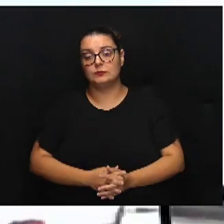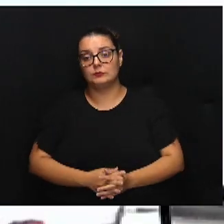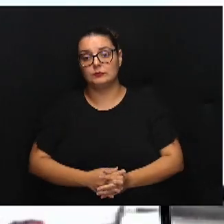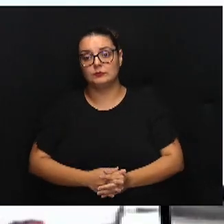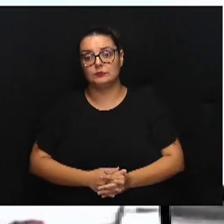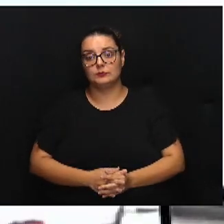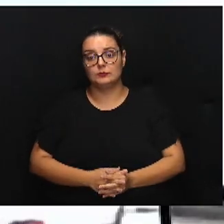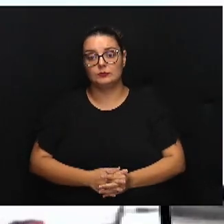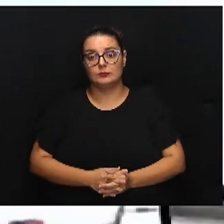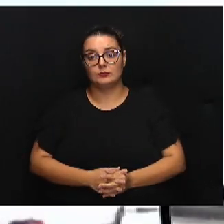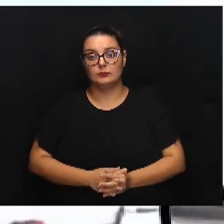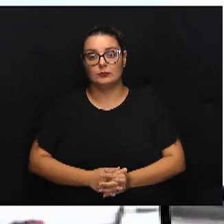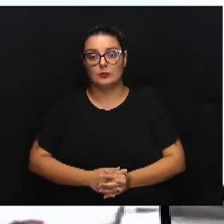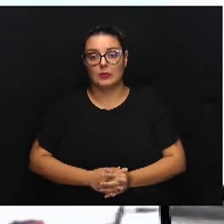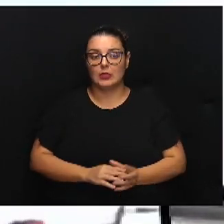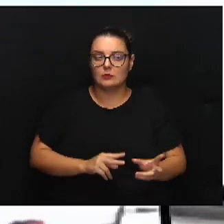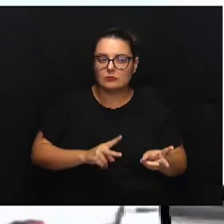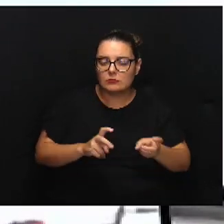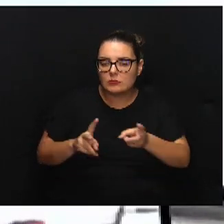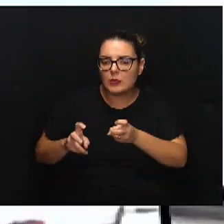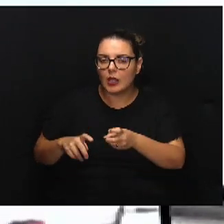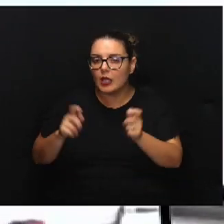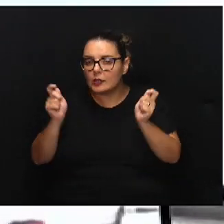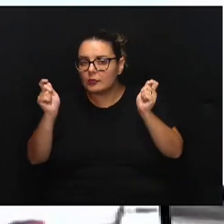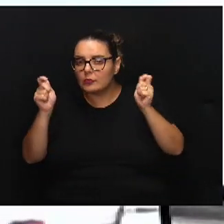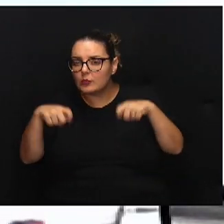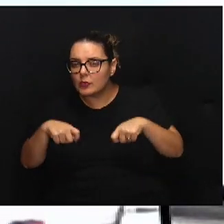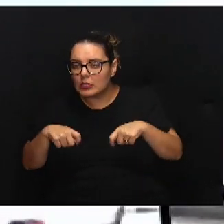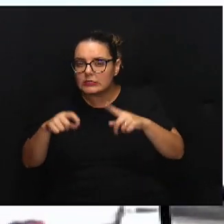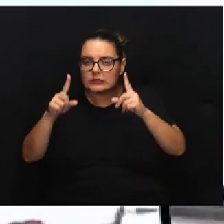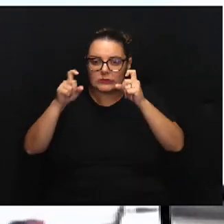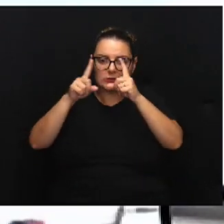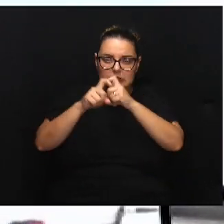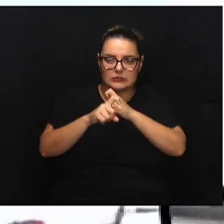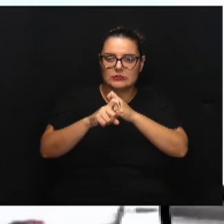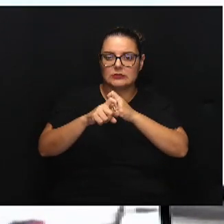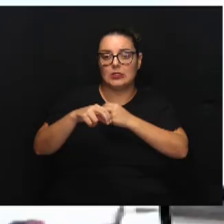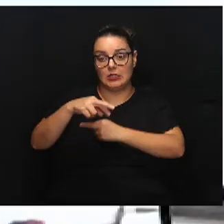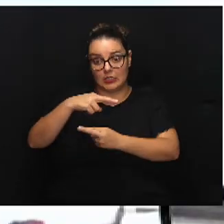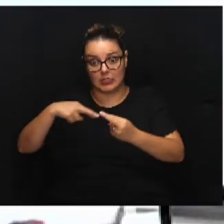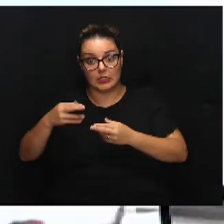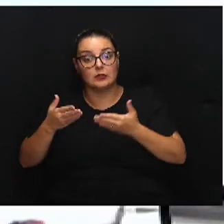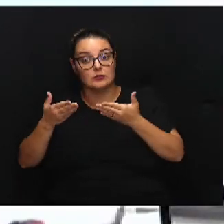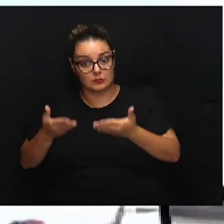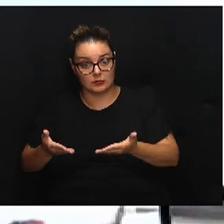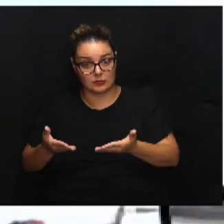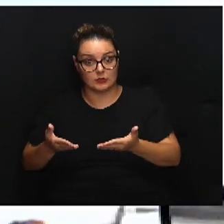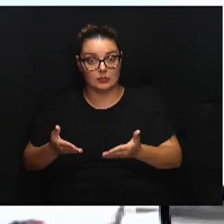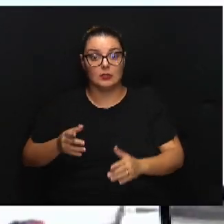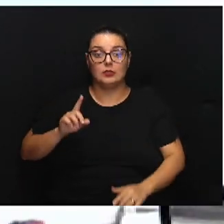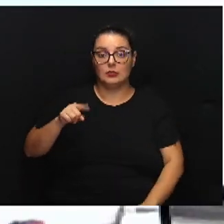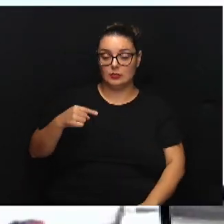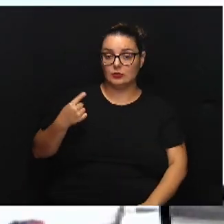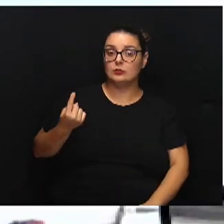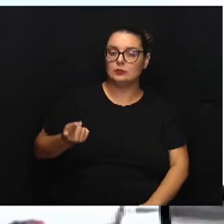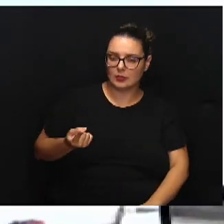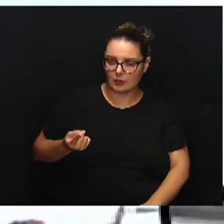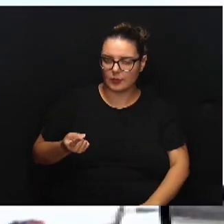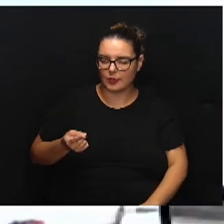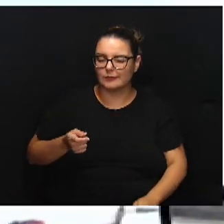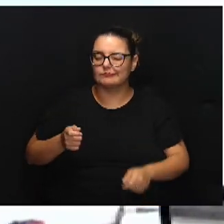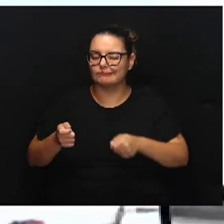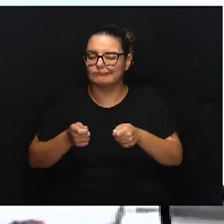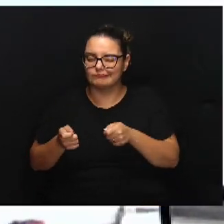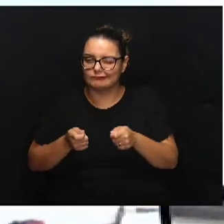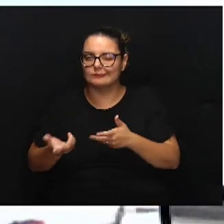está vislumbrando as possíveis complicações associadas a isso. Então, eu depois tiro um tempo aí para a